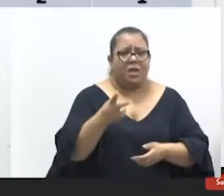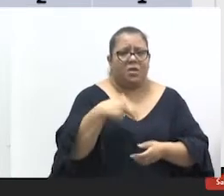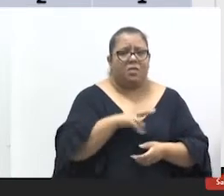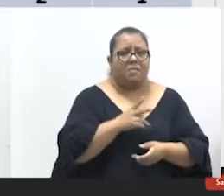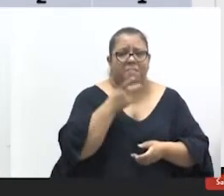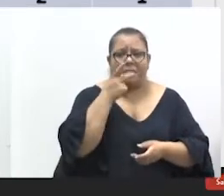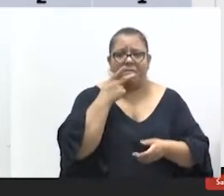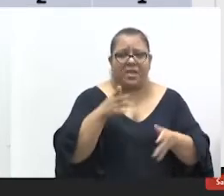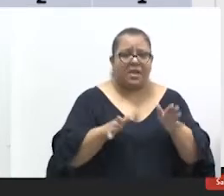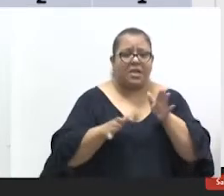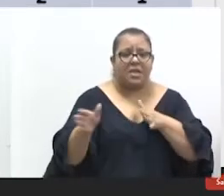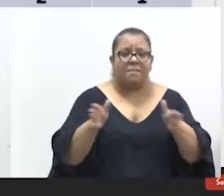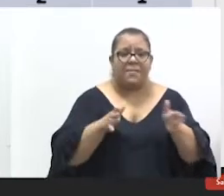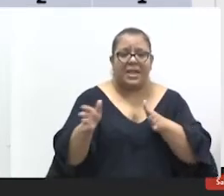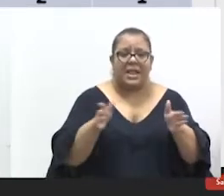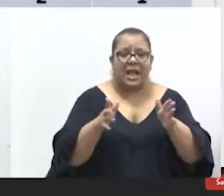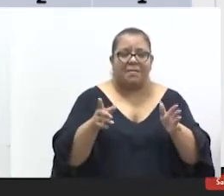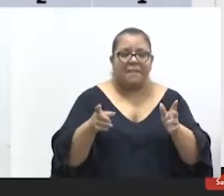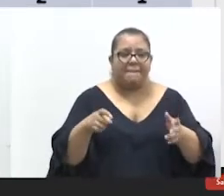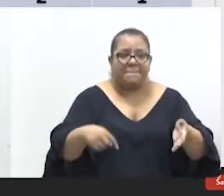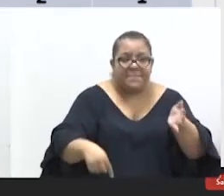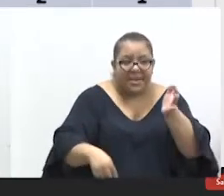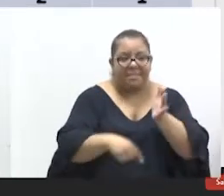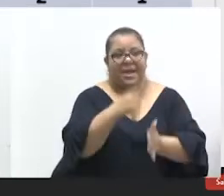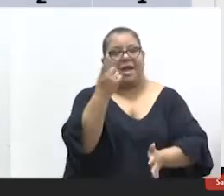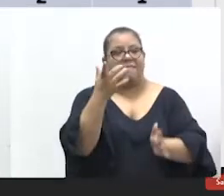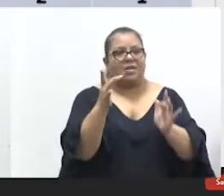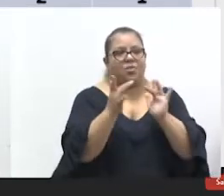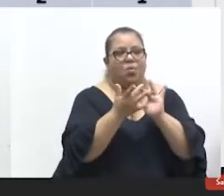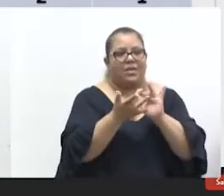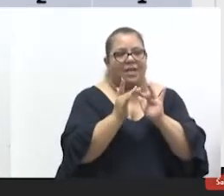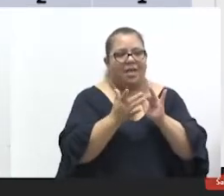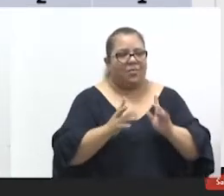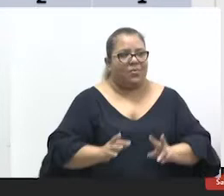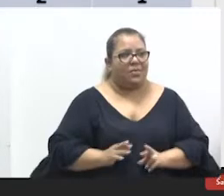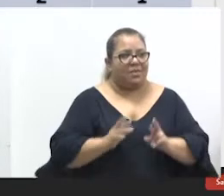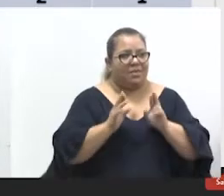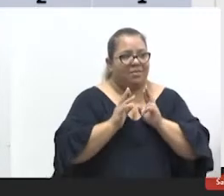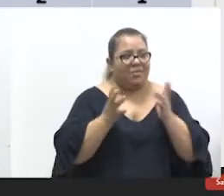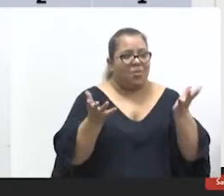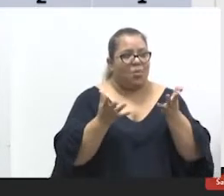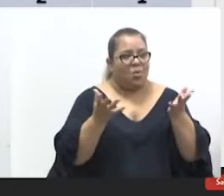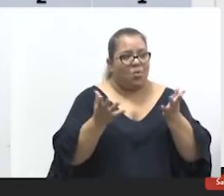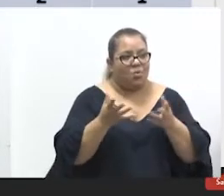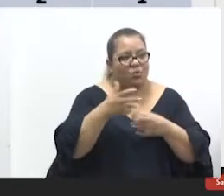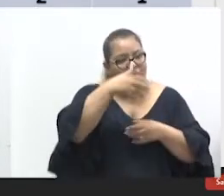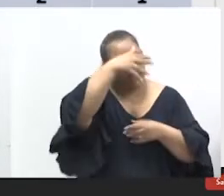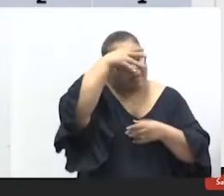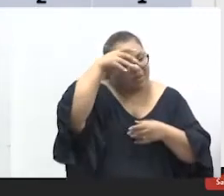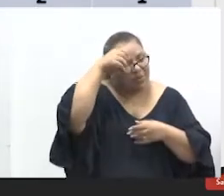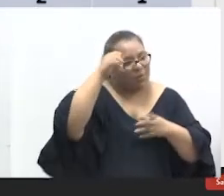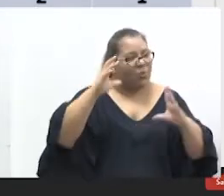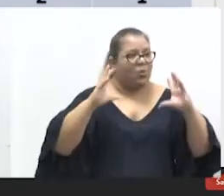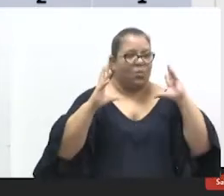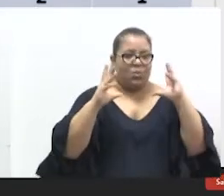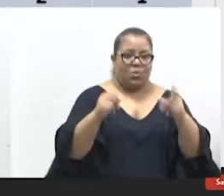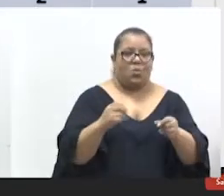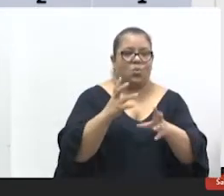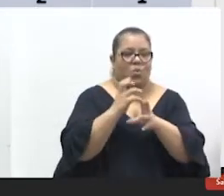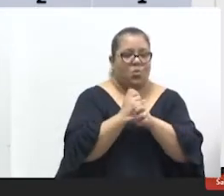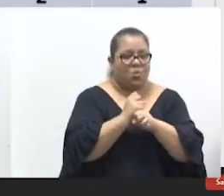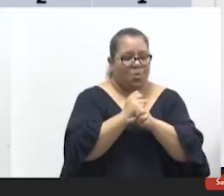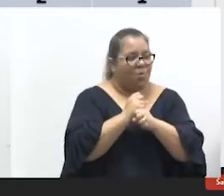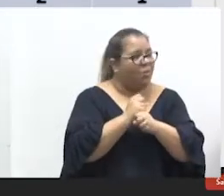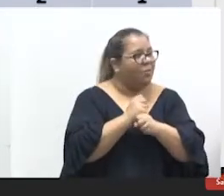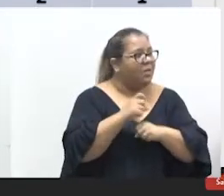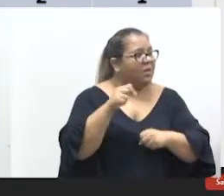acesso, de primeiro contato, né? Então, no Mato Grosso, no total, para nós tivemos,